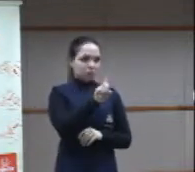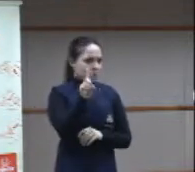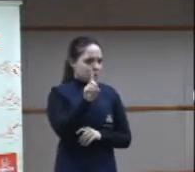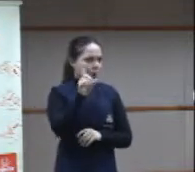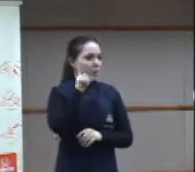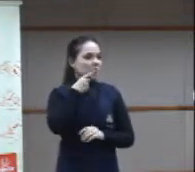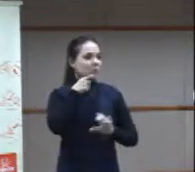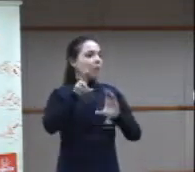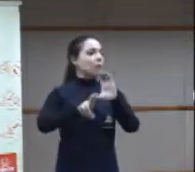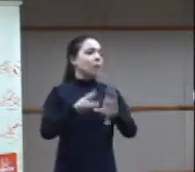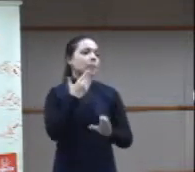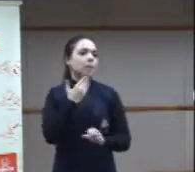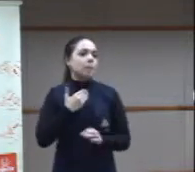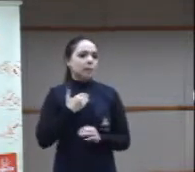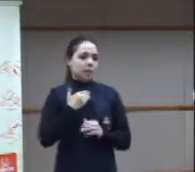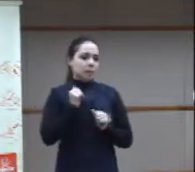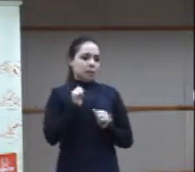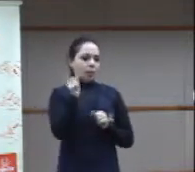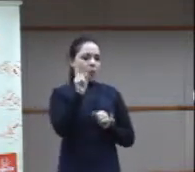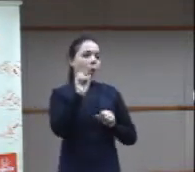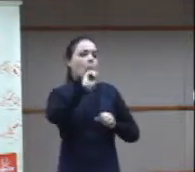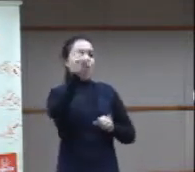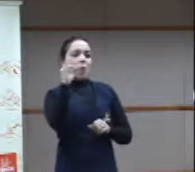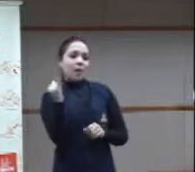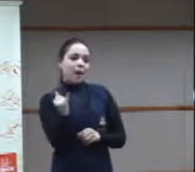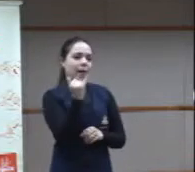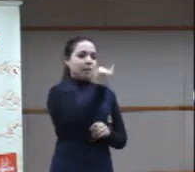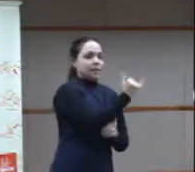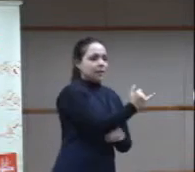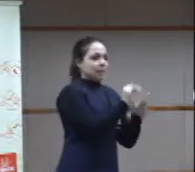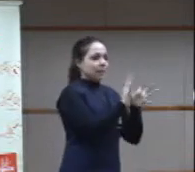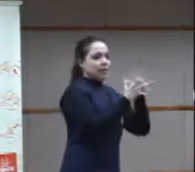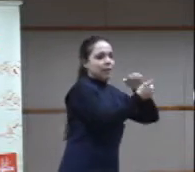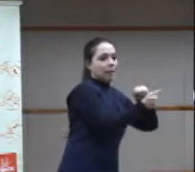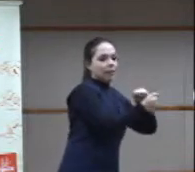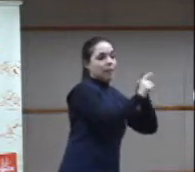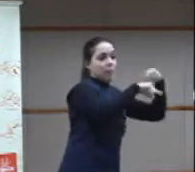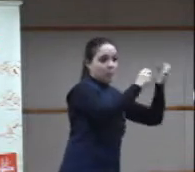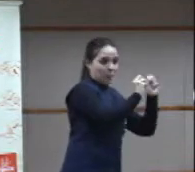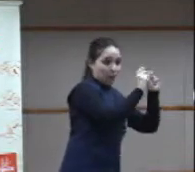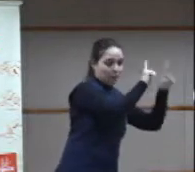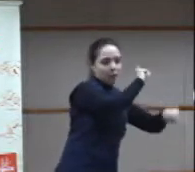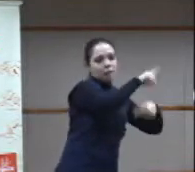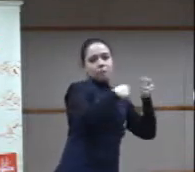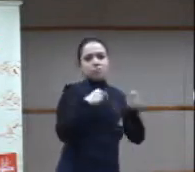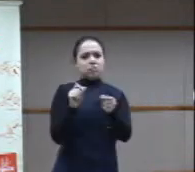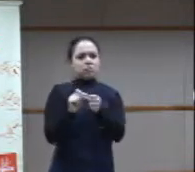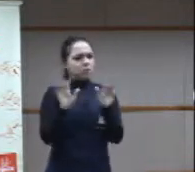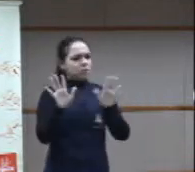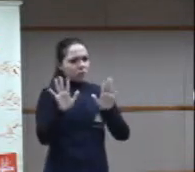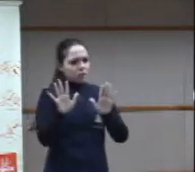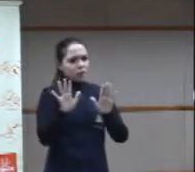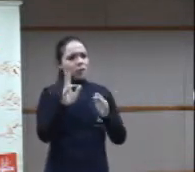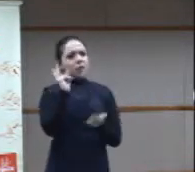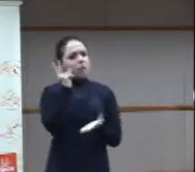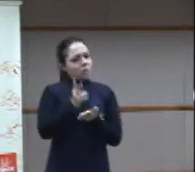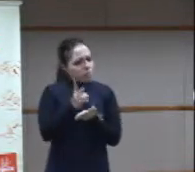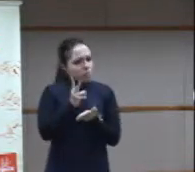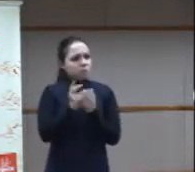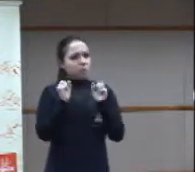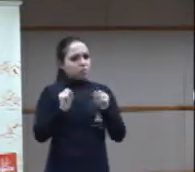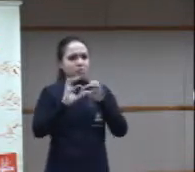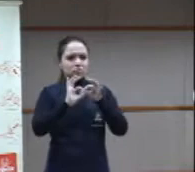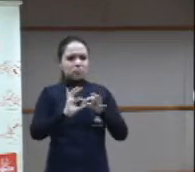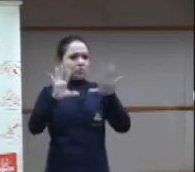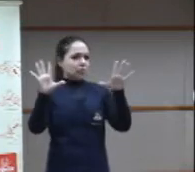preciso sempre vir aqui pedir para o setor, para o departamento me ajudar. Não, mas quando é necessário, nós